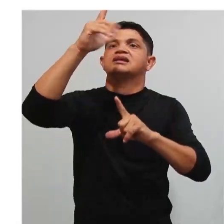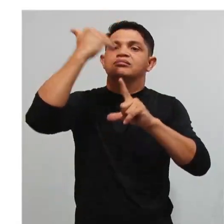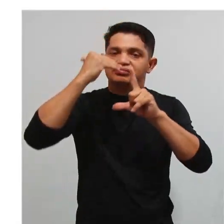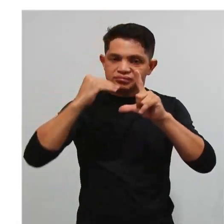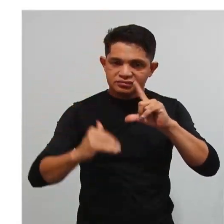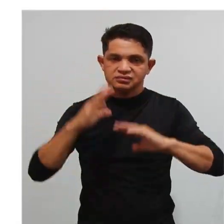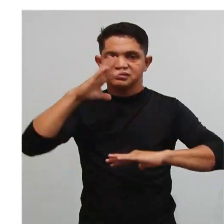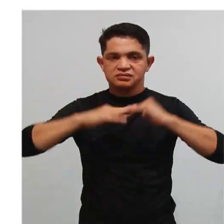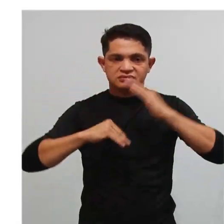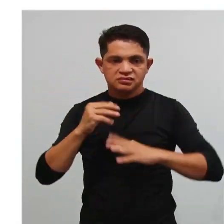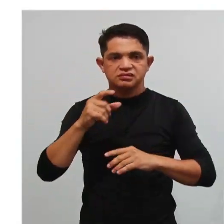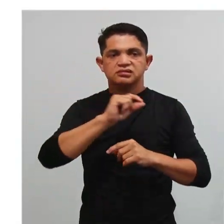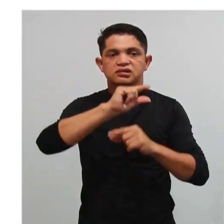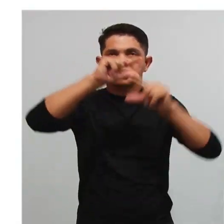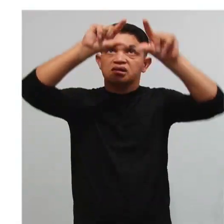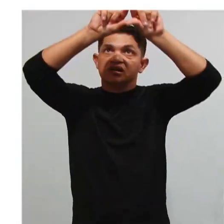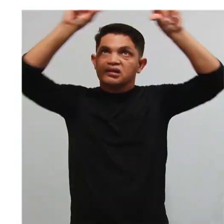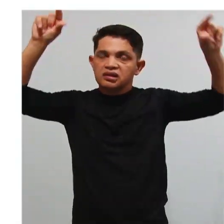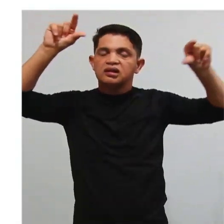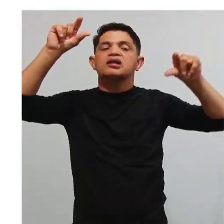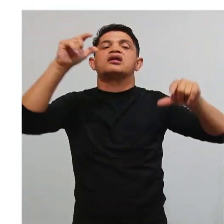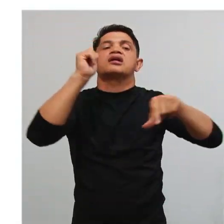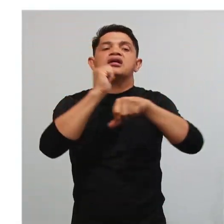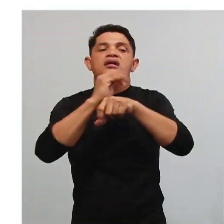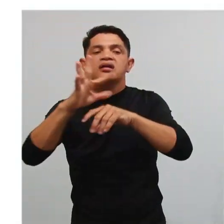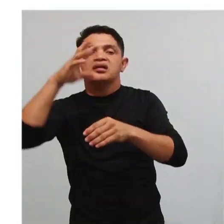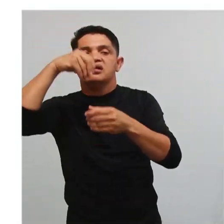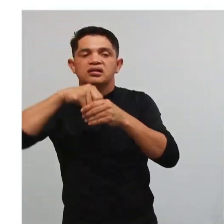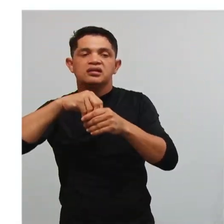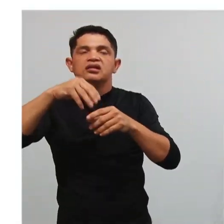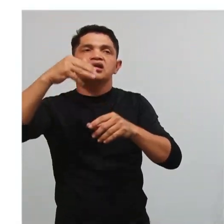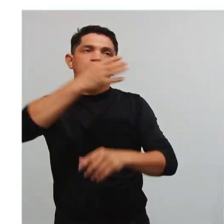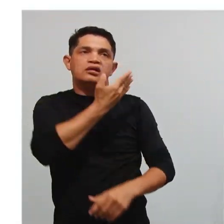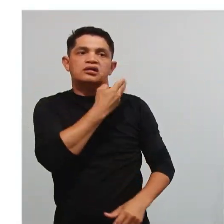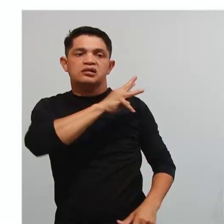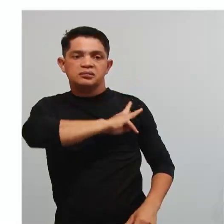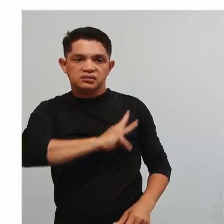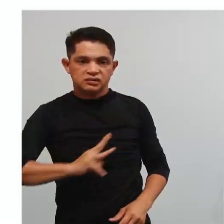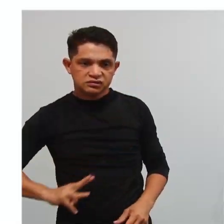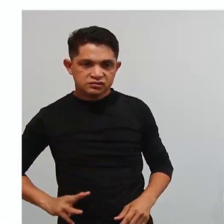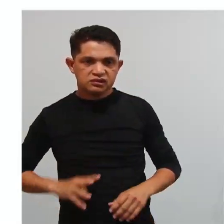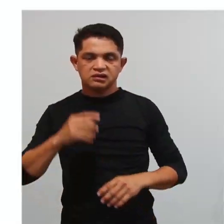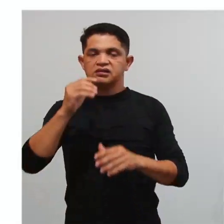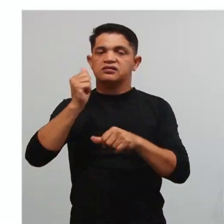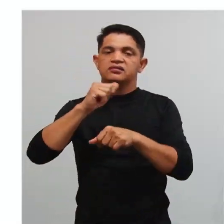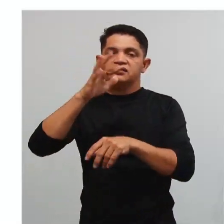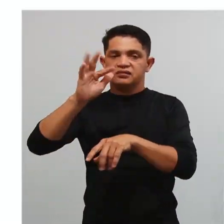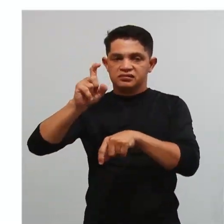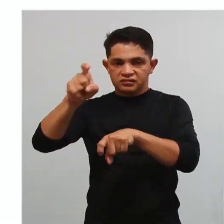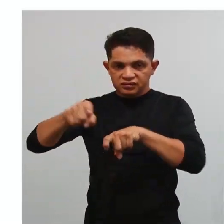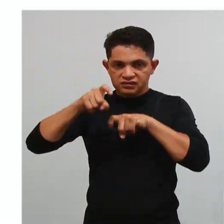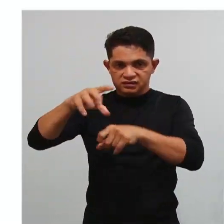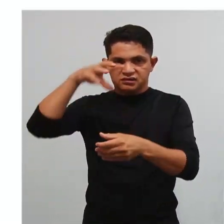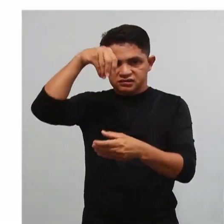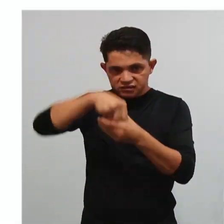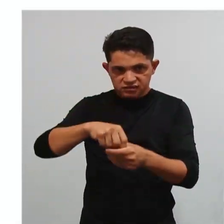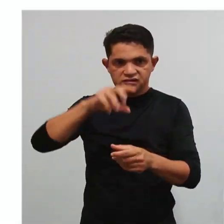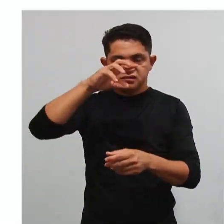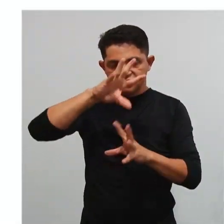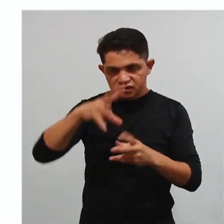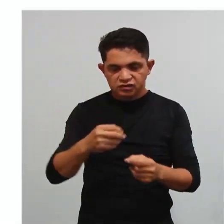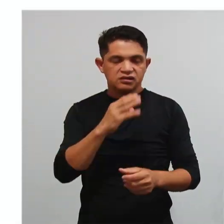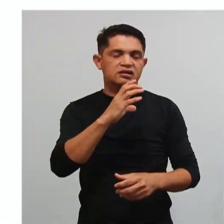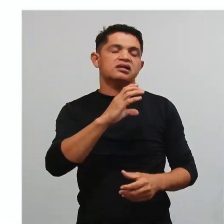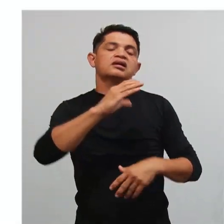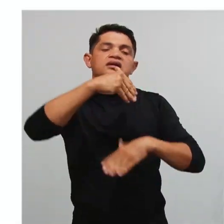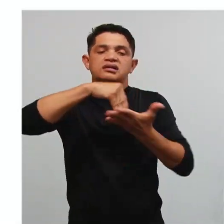aqui em cima está indicando, né, o órgão, e esse é um estilo formulário, onde a pessoa vem e vai preenchendo aqui o nome